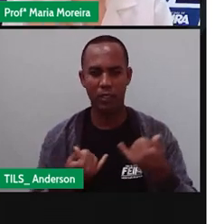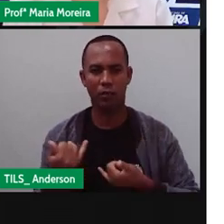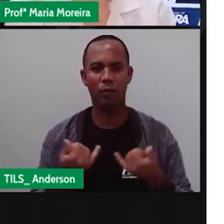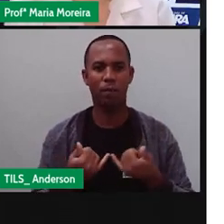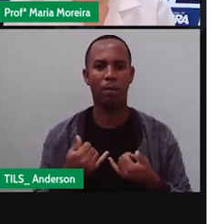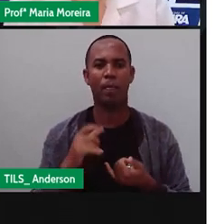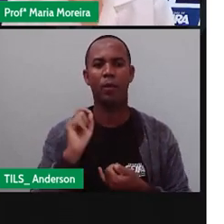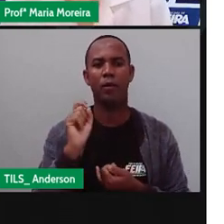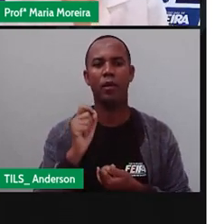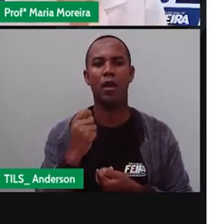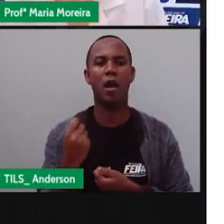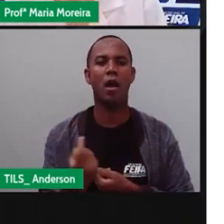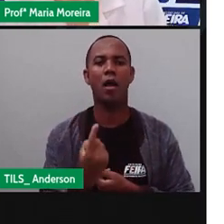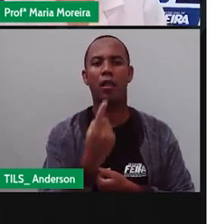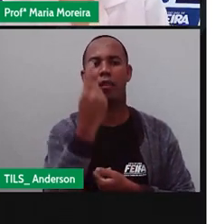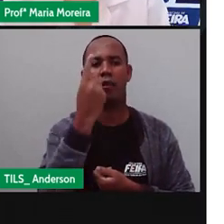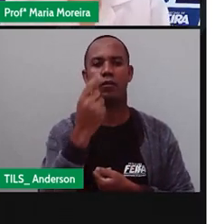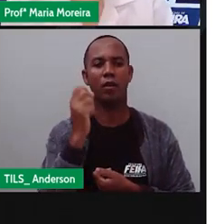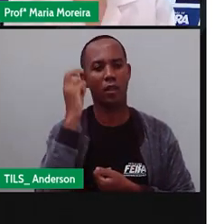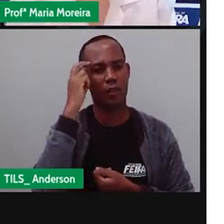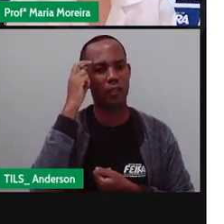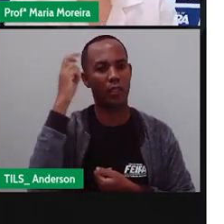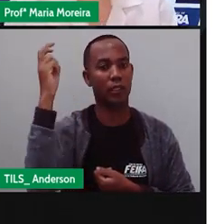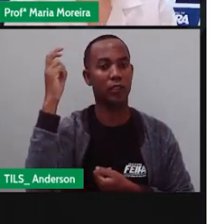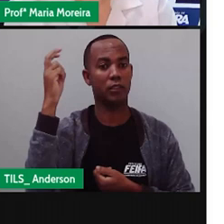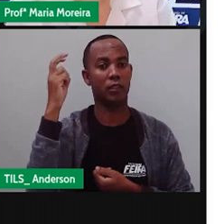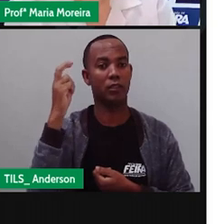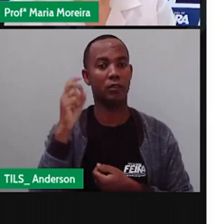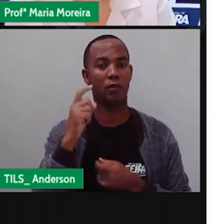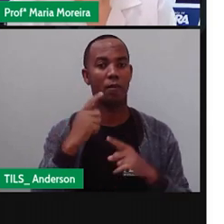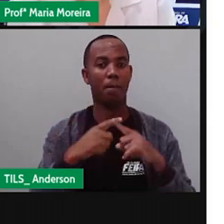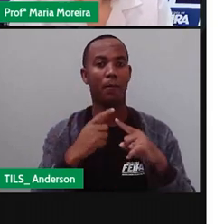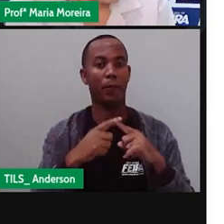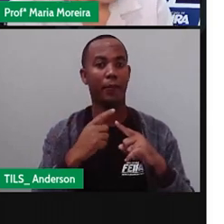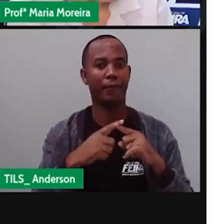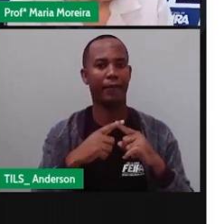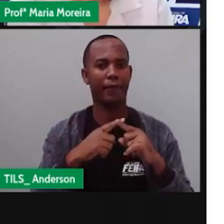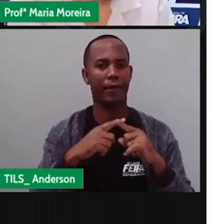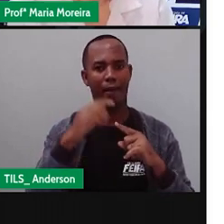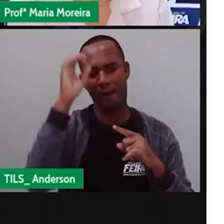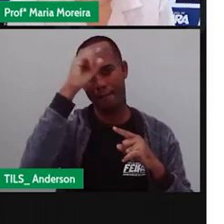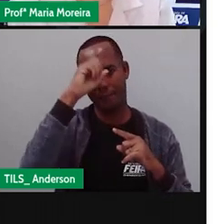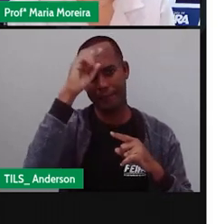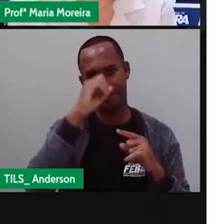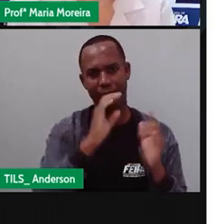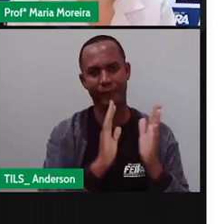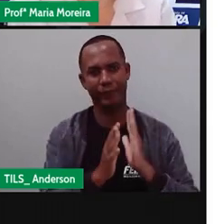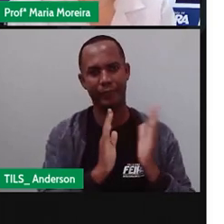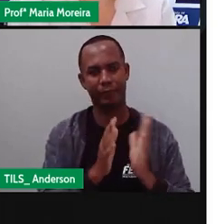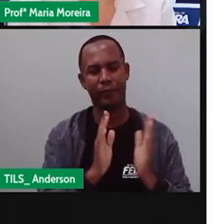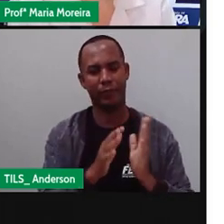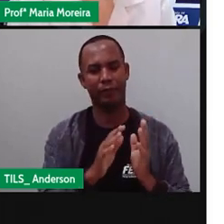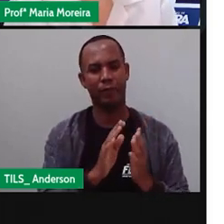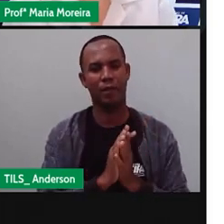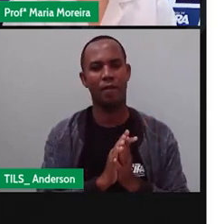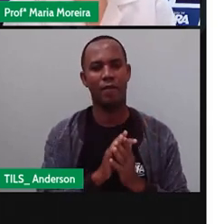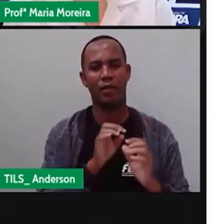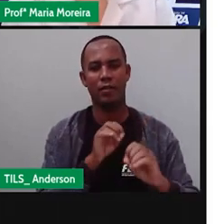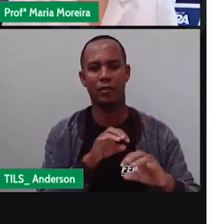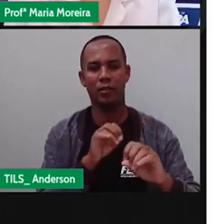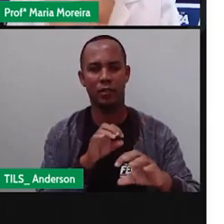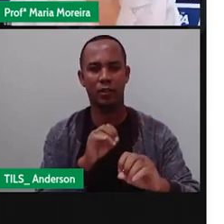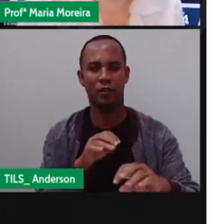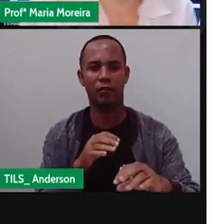Anderson é uma pessoa inteligente e o quê? Estudiosa. Sobre que assunto? Libras. Anderson aprendeu com a Pro, não é